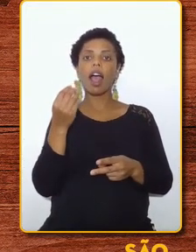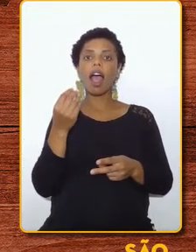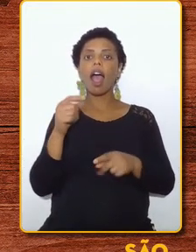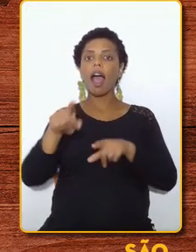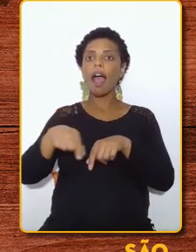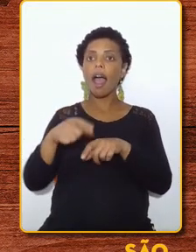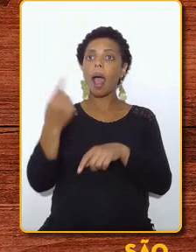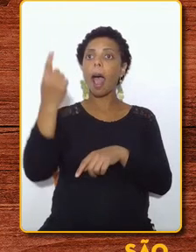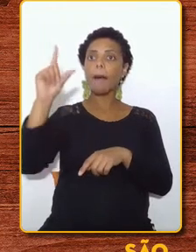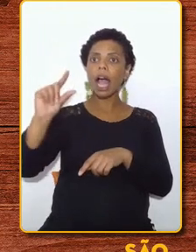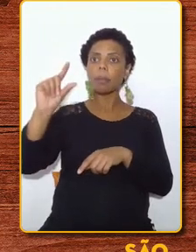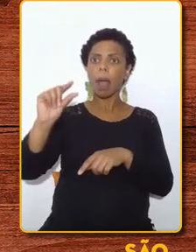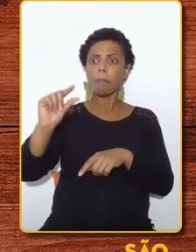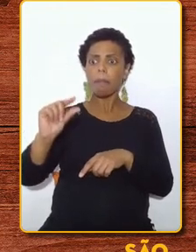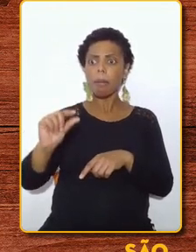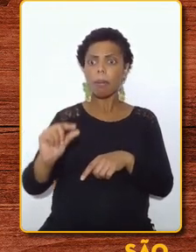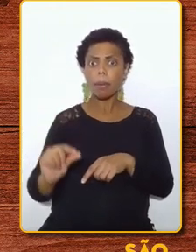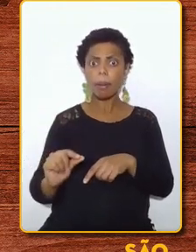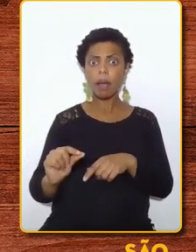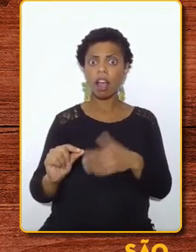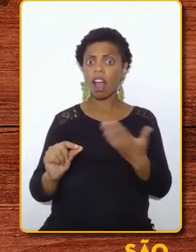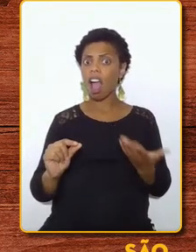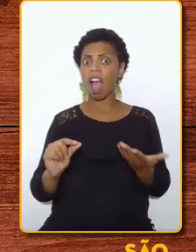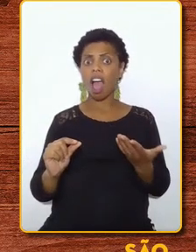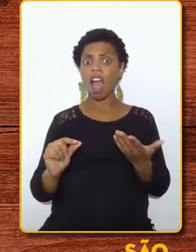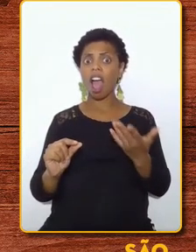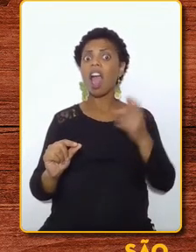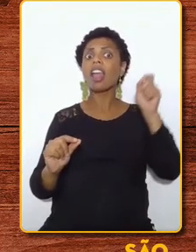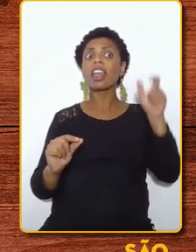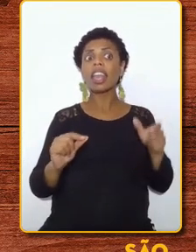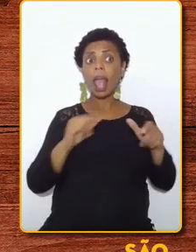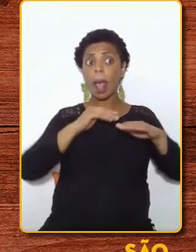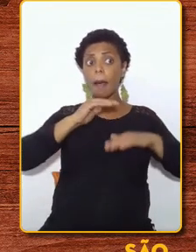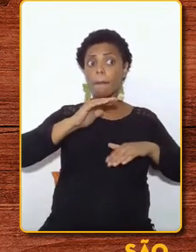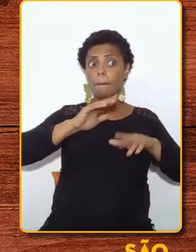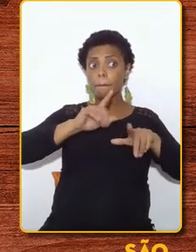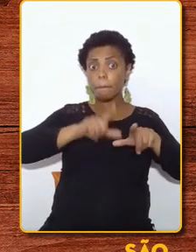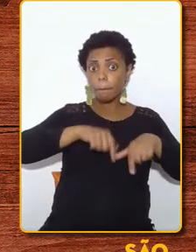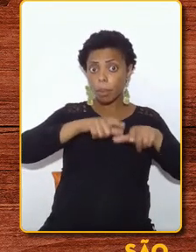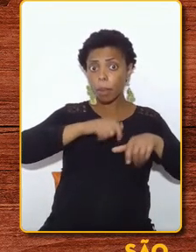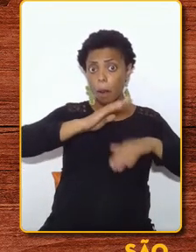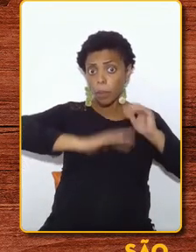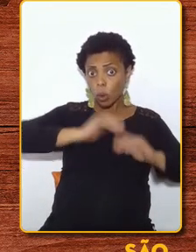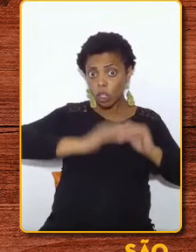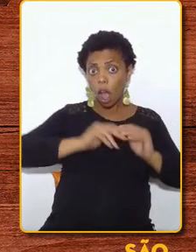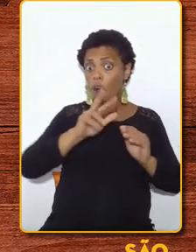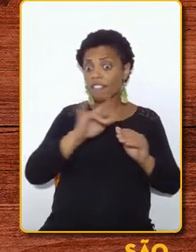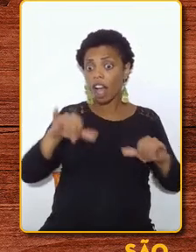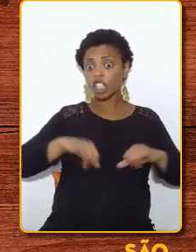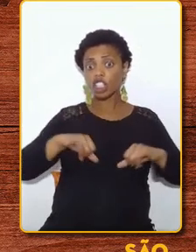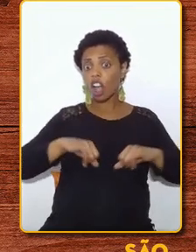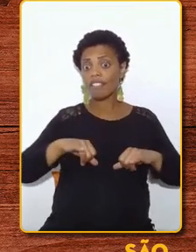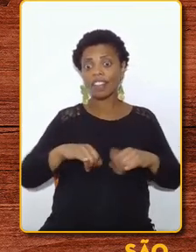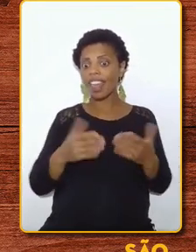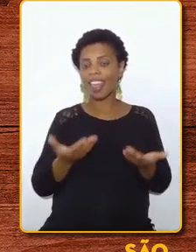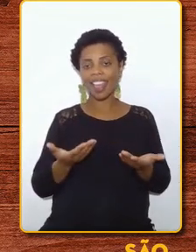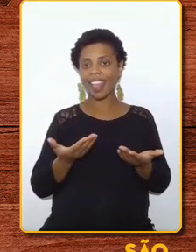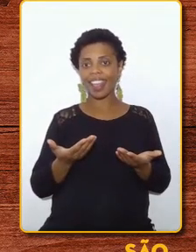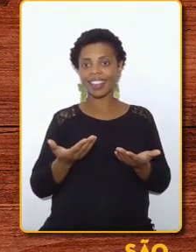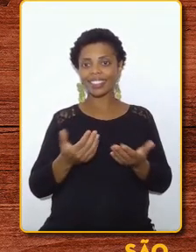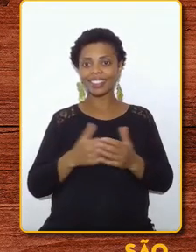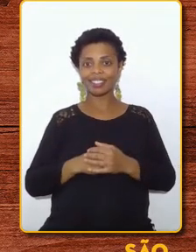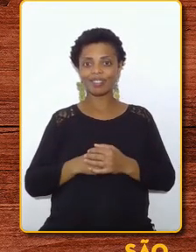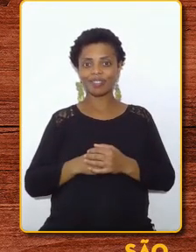alimentos, nós vamos condenar uma vez, cada vez maior parcela da agricultura familiar à